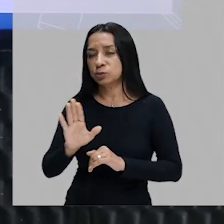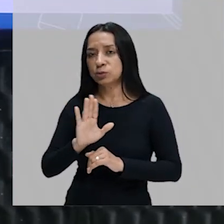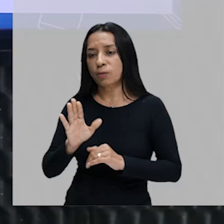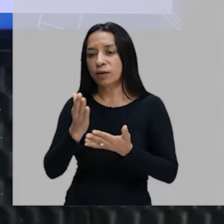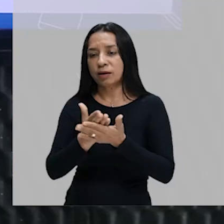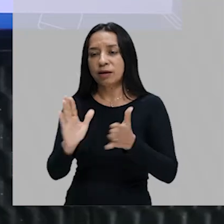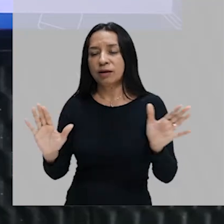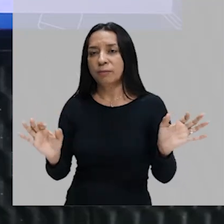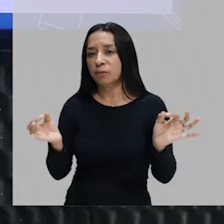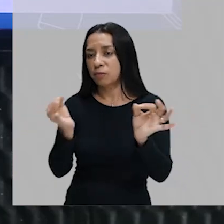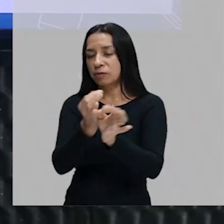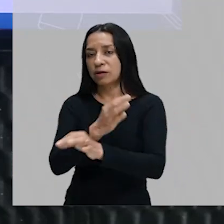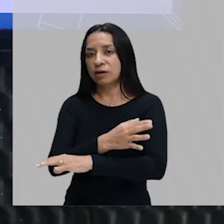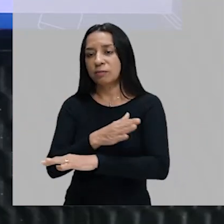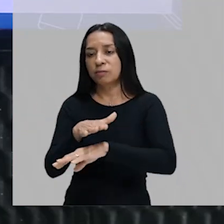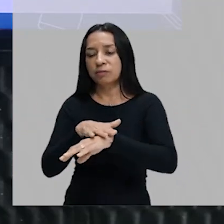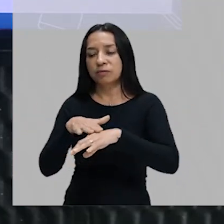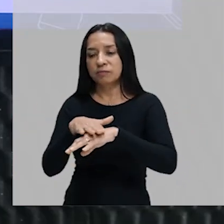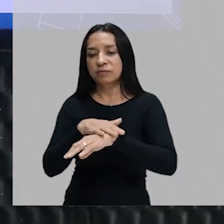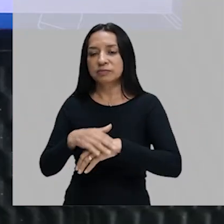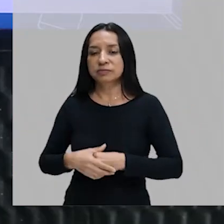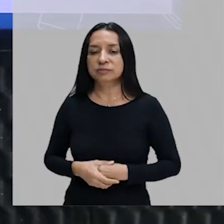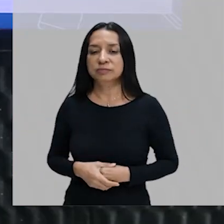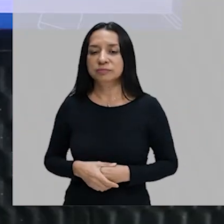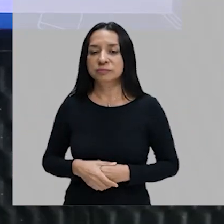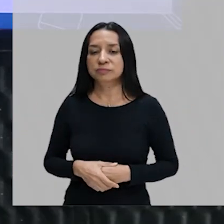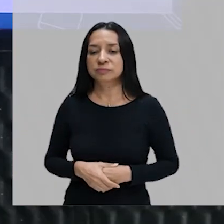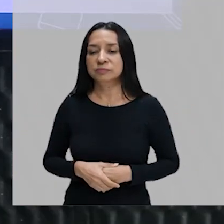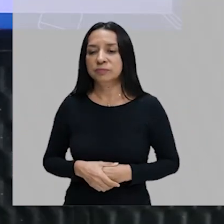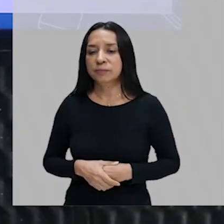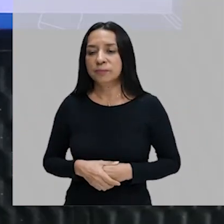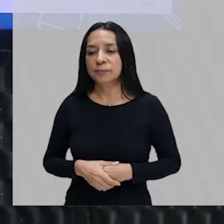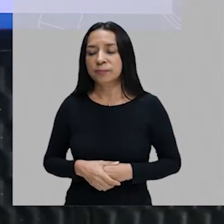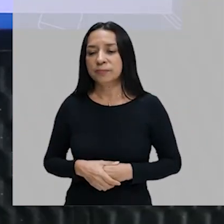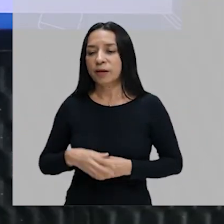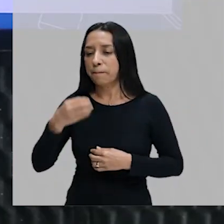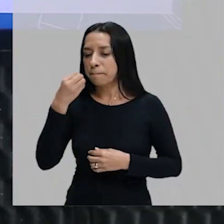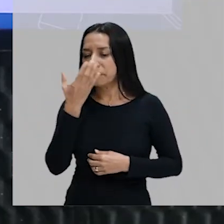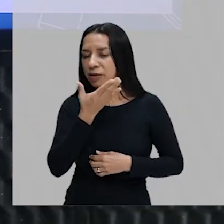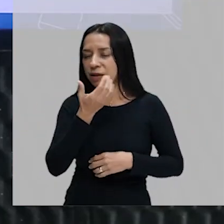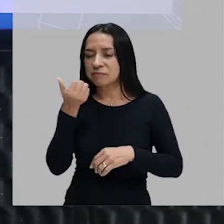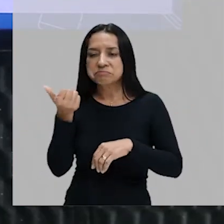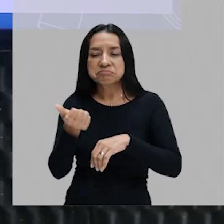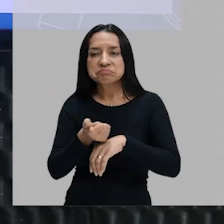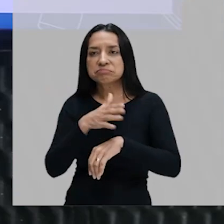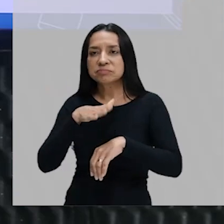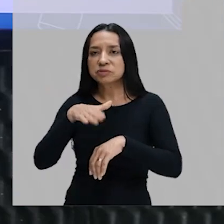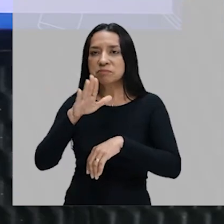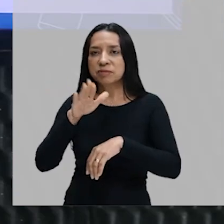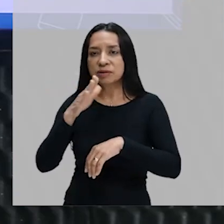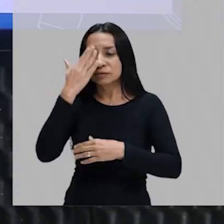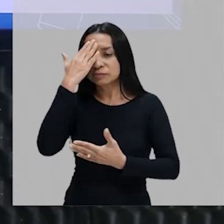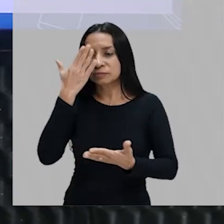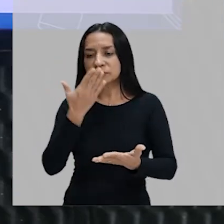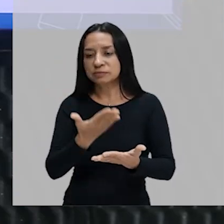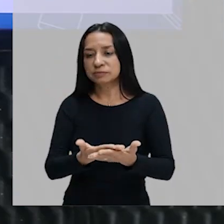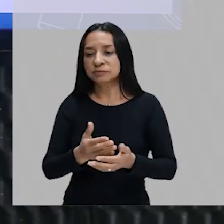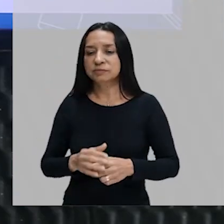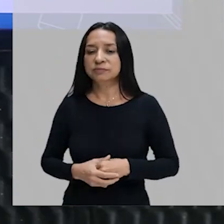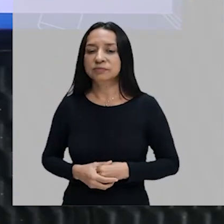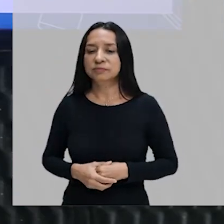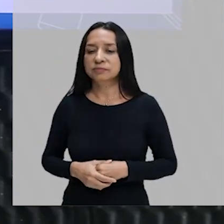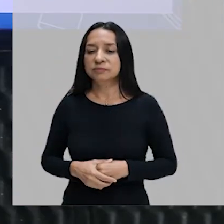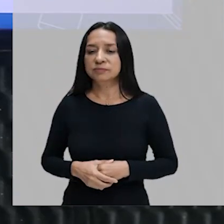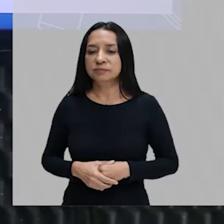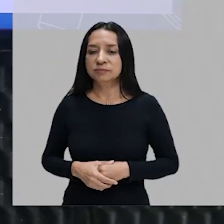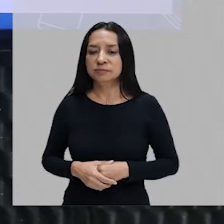o diálogo. Muy bien, gracias, né? Para dizer que eu estou bem demais, obrigado. Genial. Olha